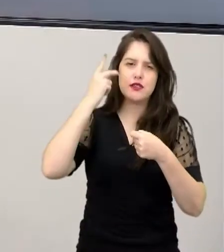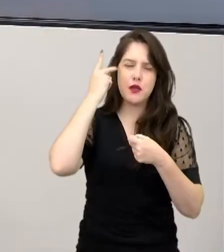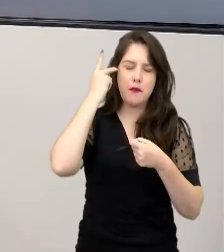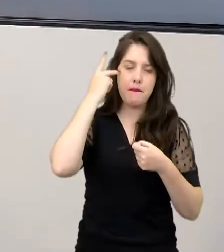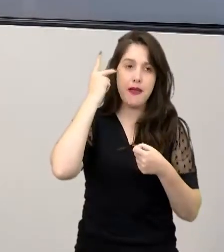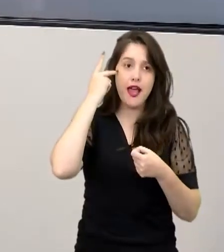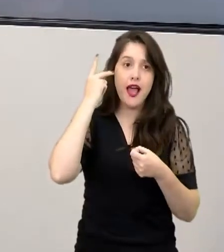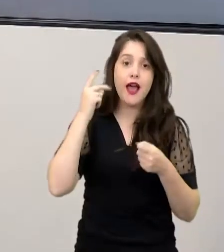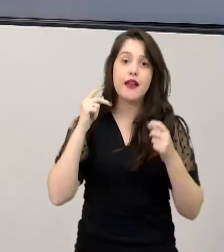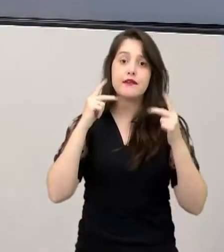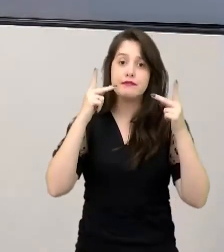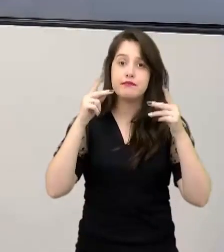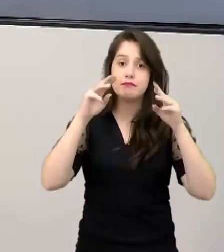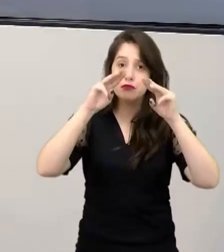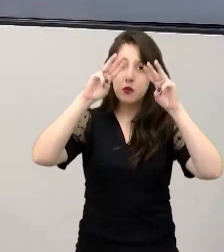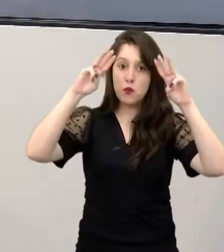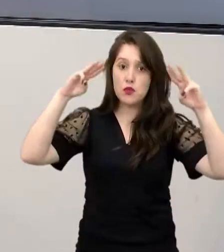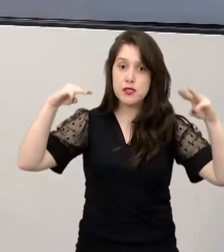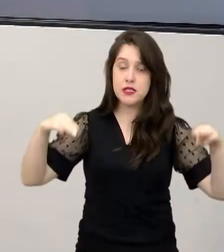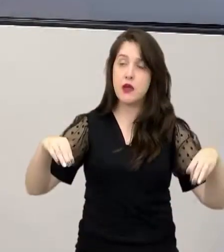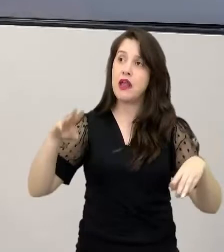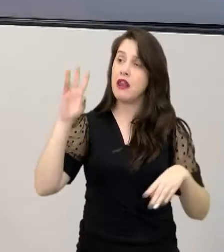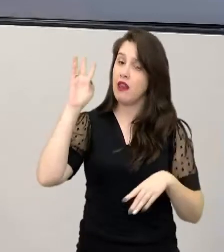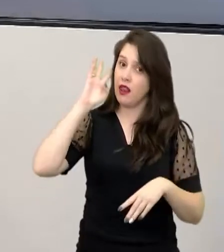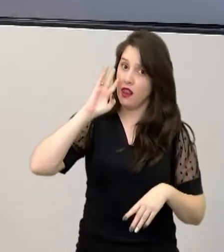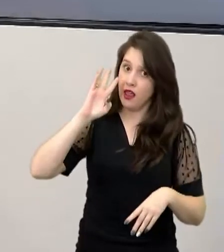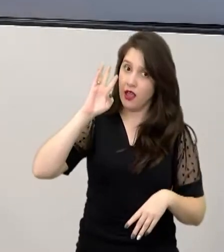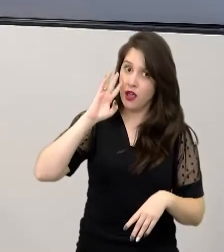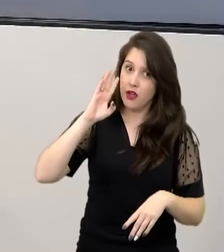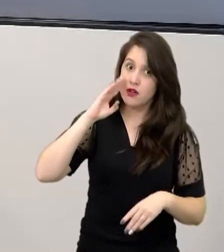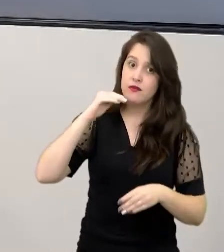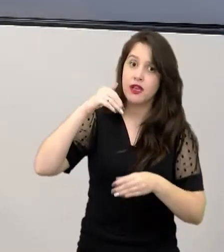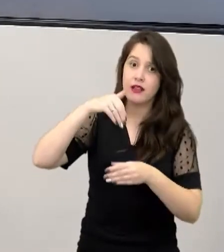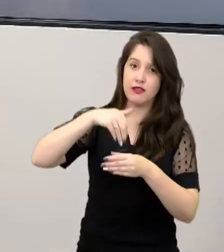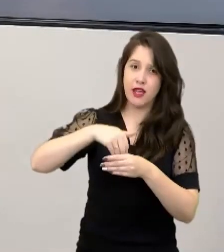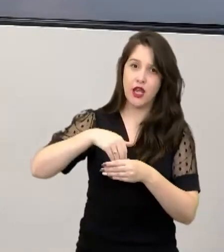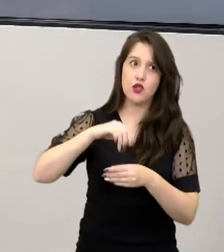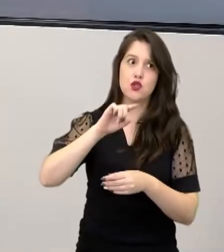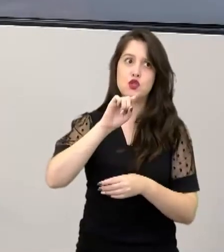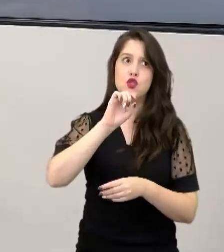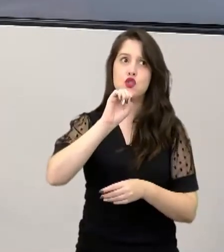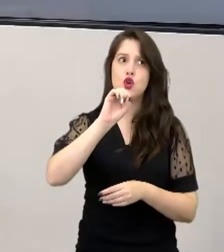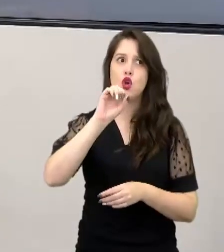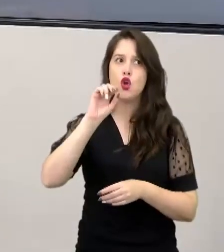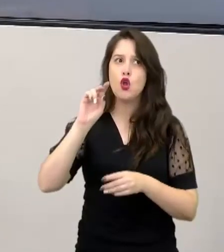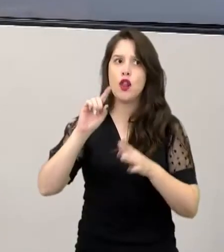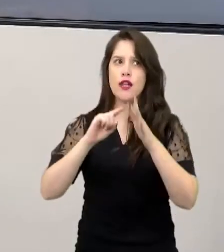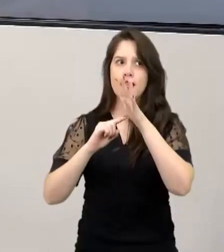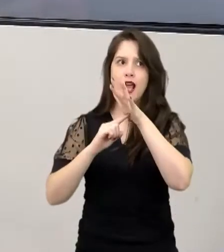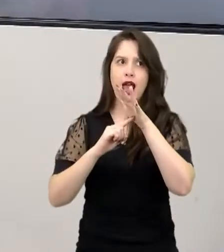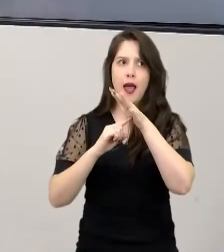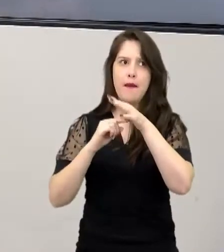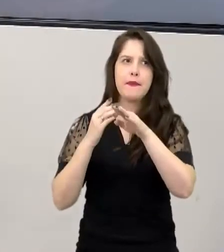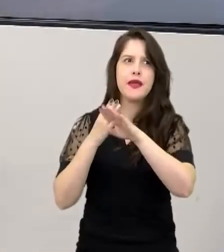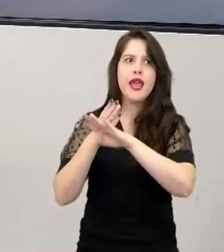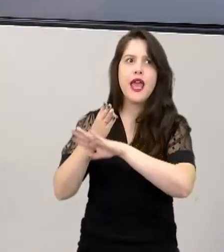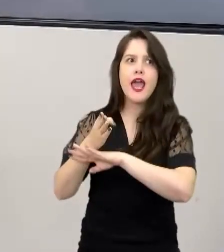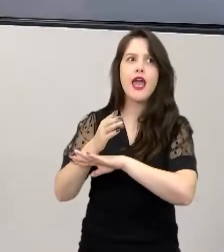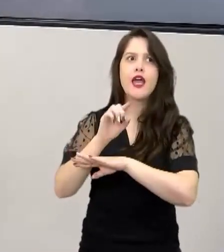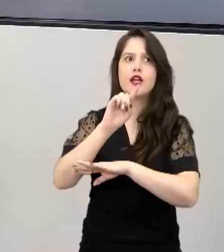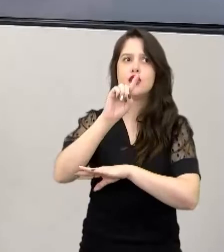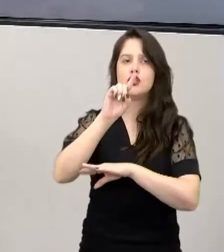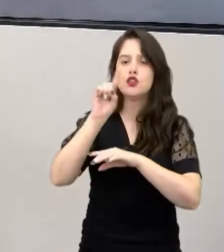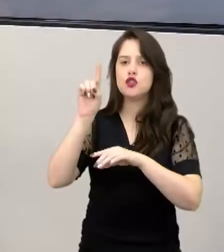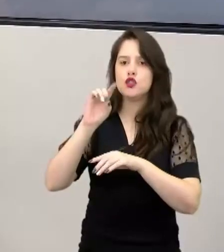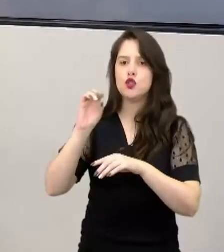Então, é um museu bem bacana, fica dentro do Zooparque, então você entra lá no Zooparque, consegue